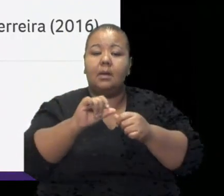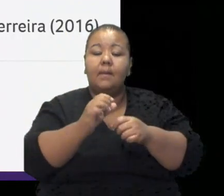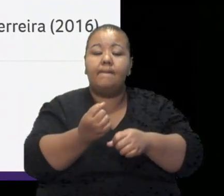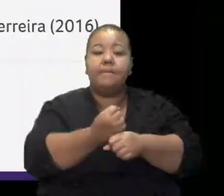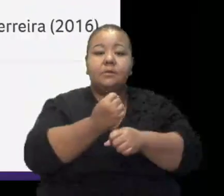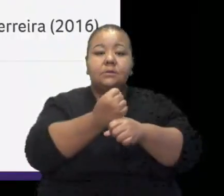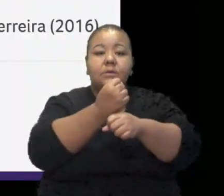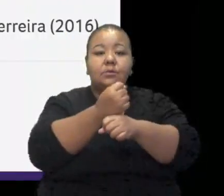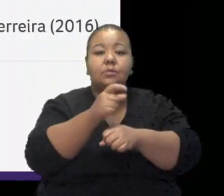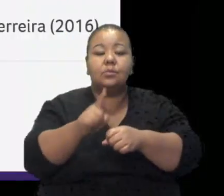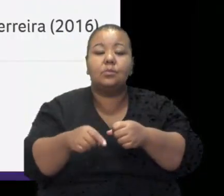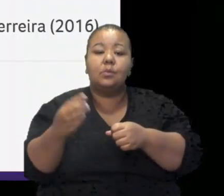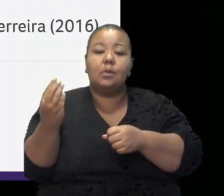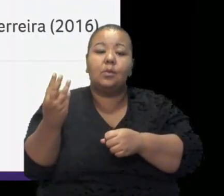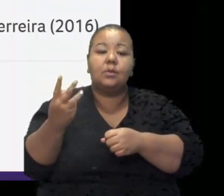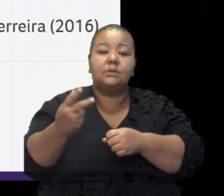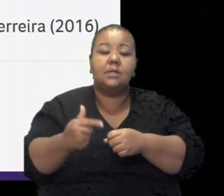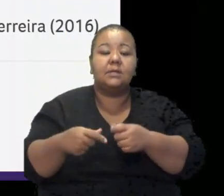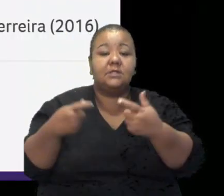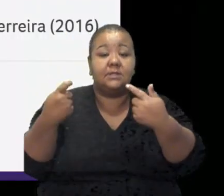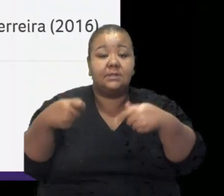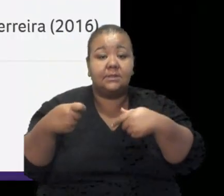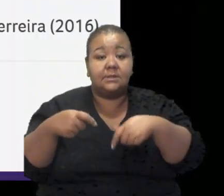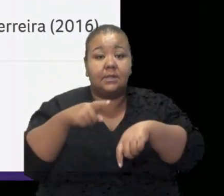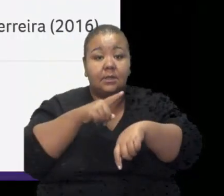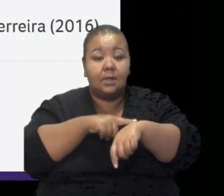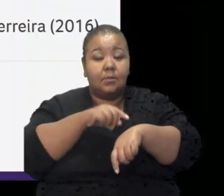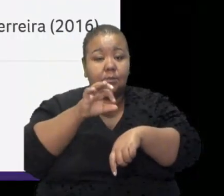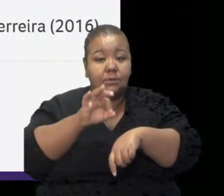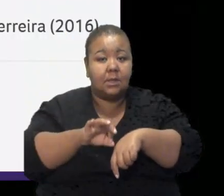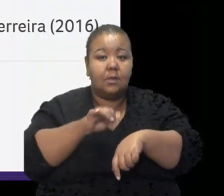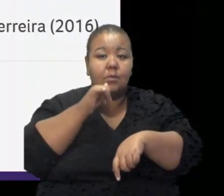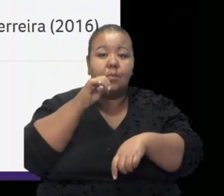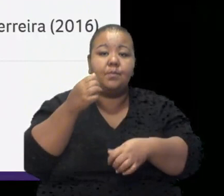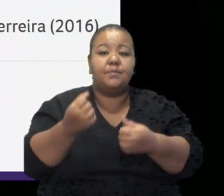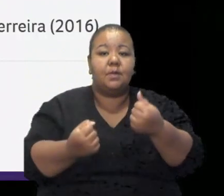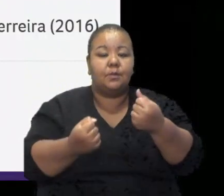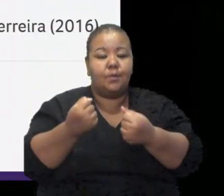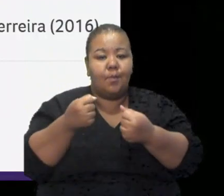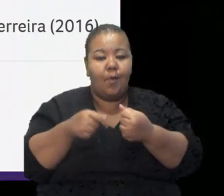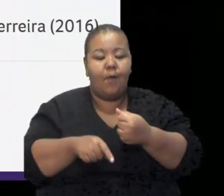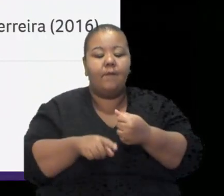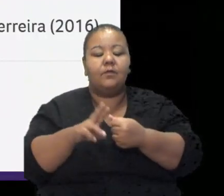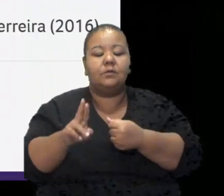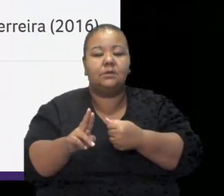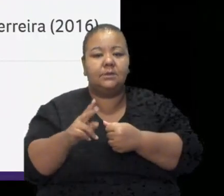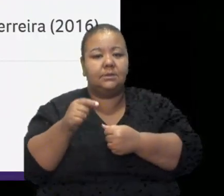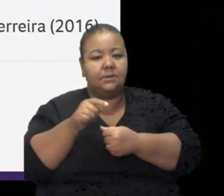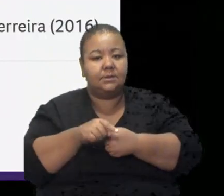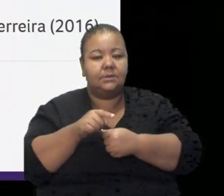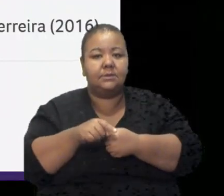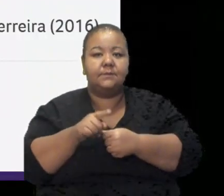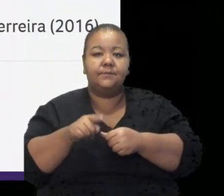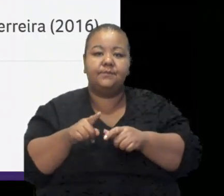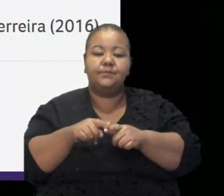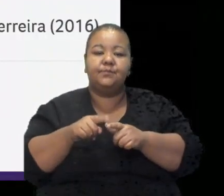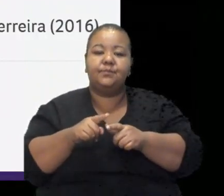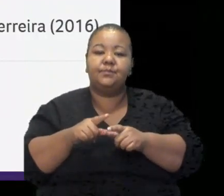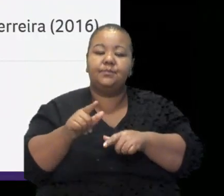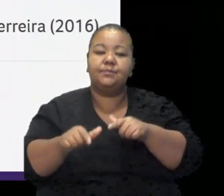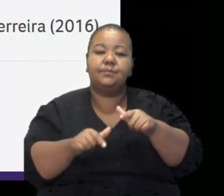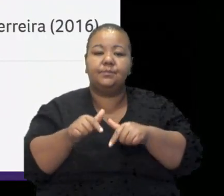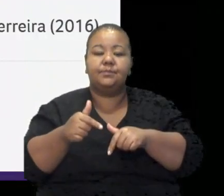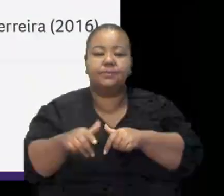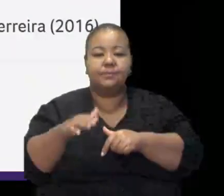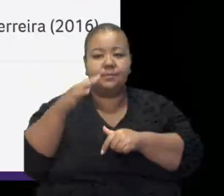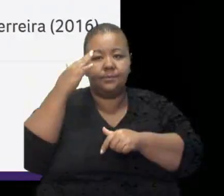no tempo necessário. Automóveis, né, montadoras trabalham muito com isso e trabalham de modo